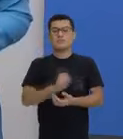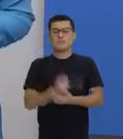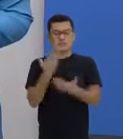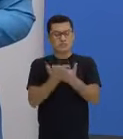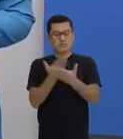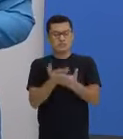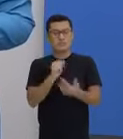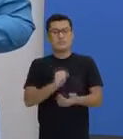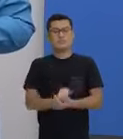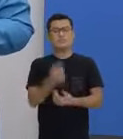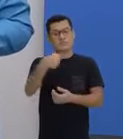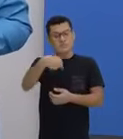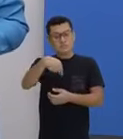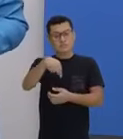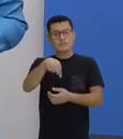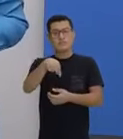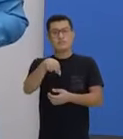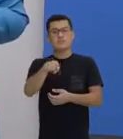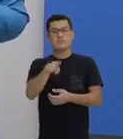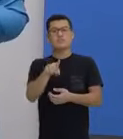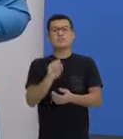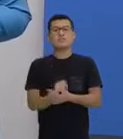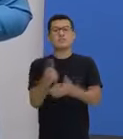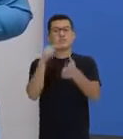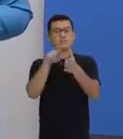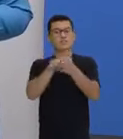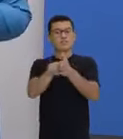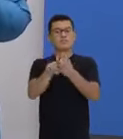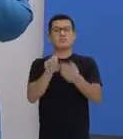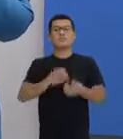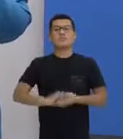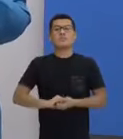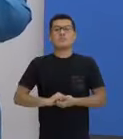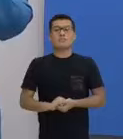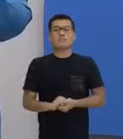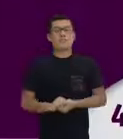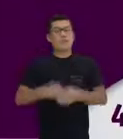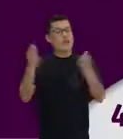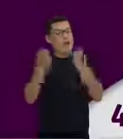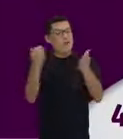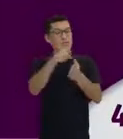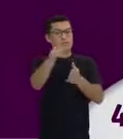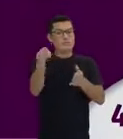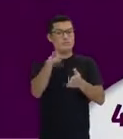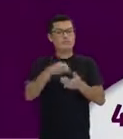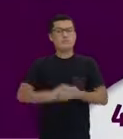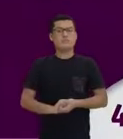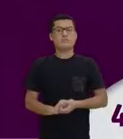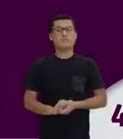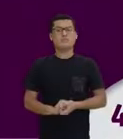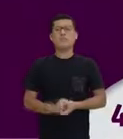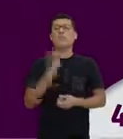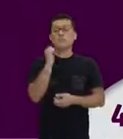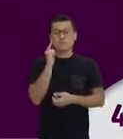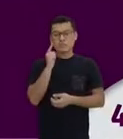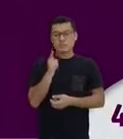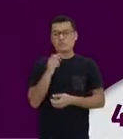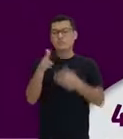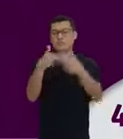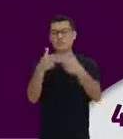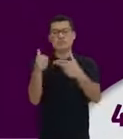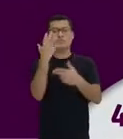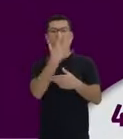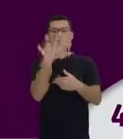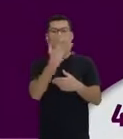a nossa aula Vamos à questão norteadora dela agora como você seria possível